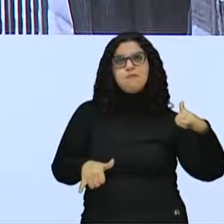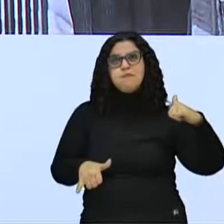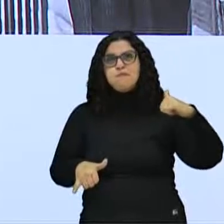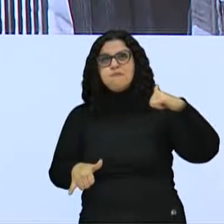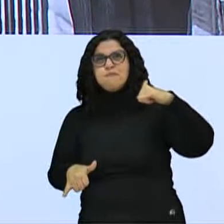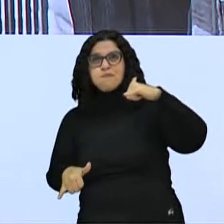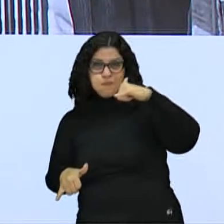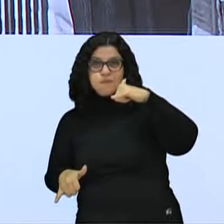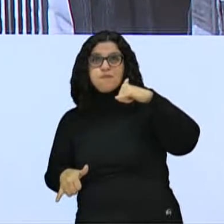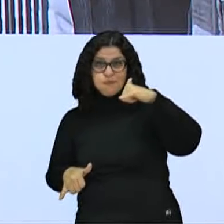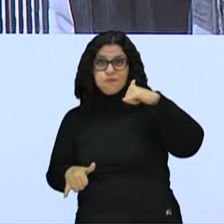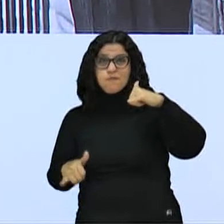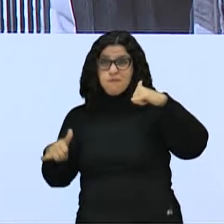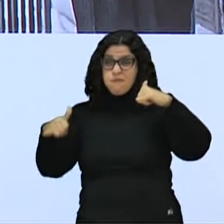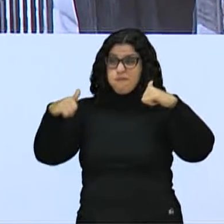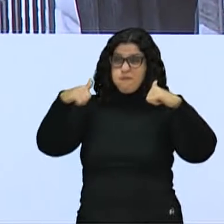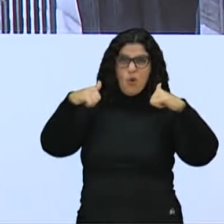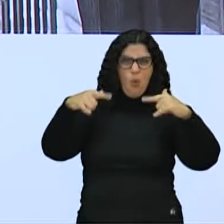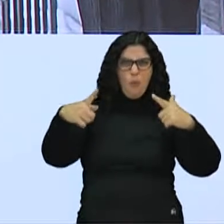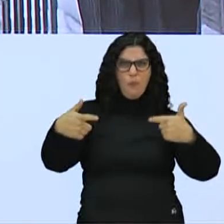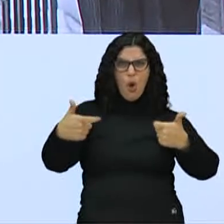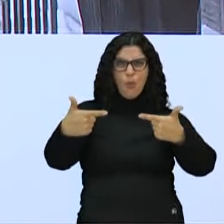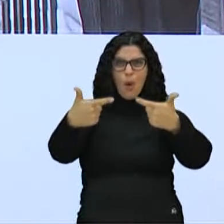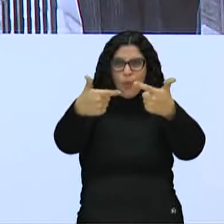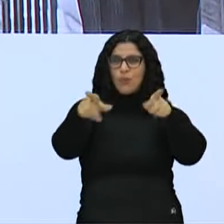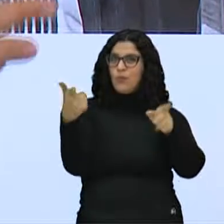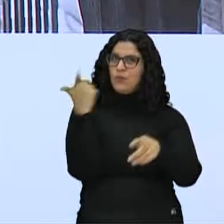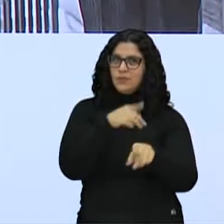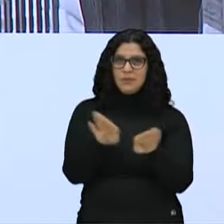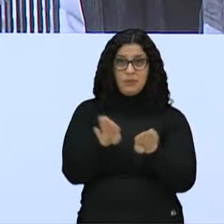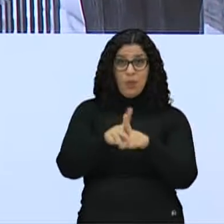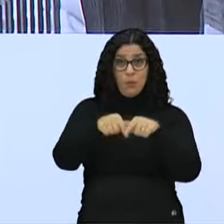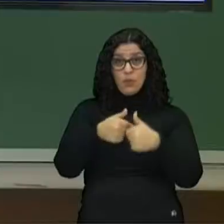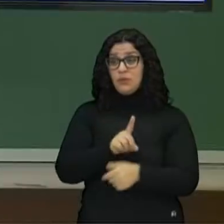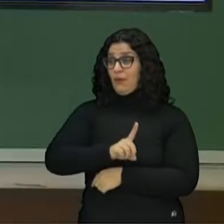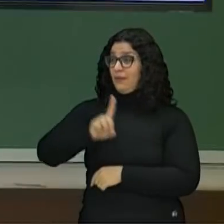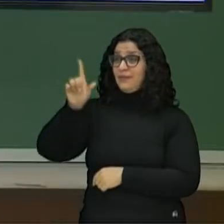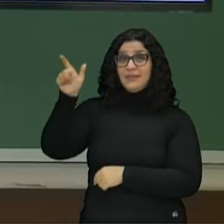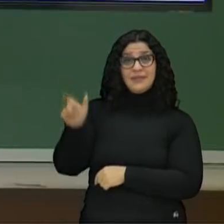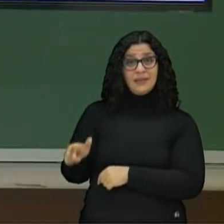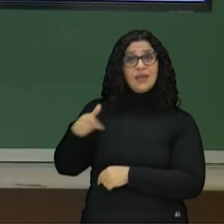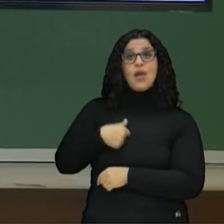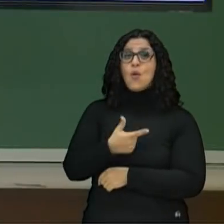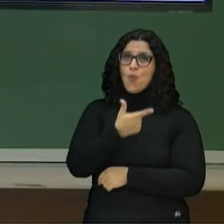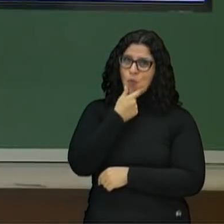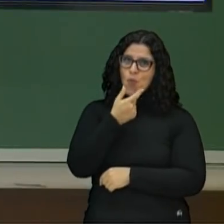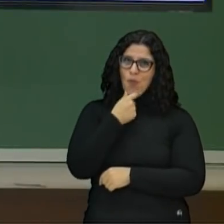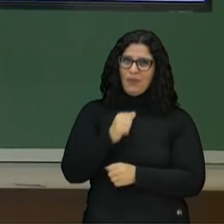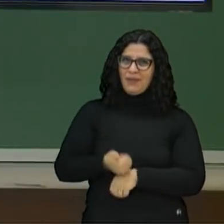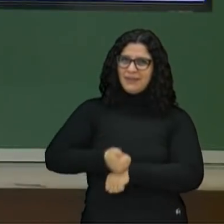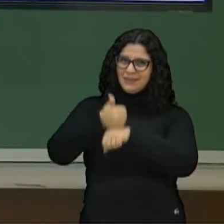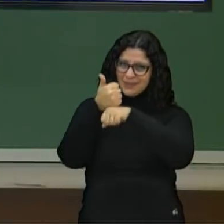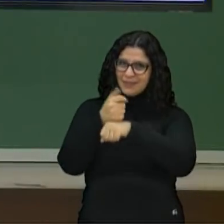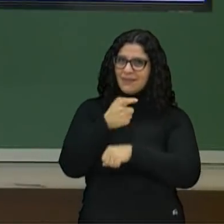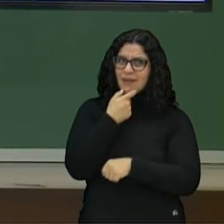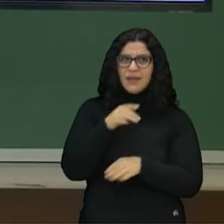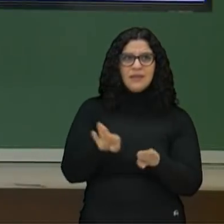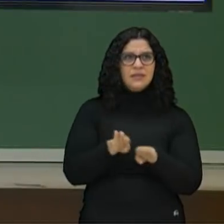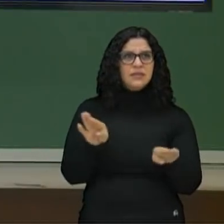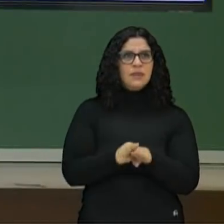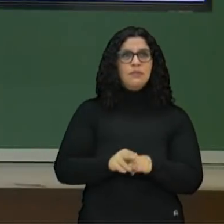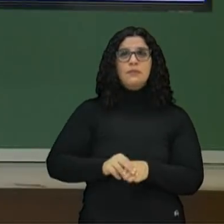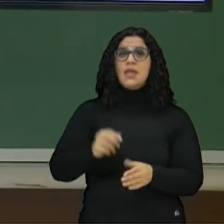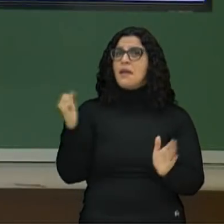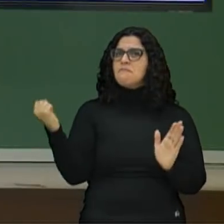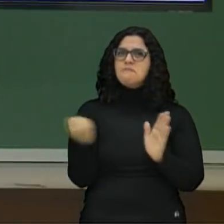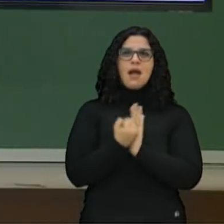RAF, conseguiu segurar esse avanço alemão. Do teu lado direito, o Winston Churchill, fazendo o símbolo que ficou a